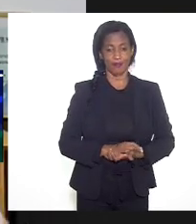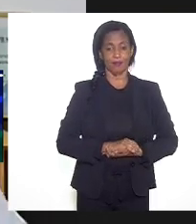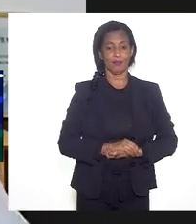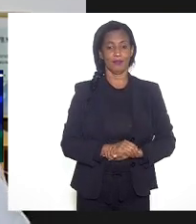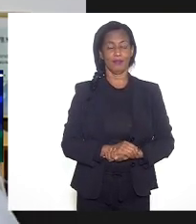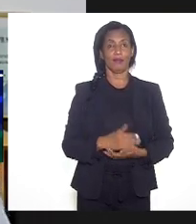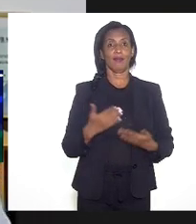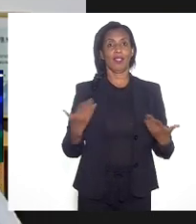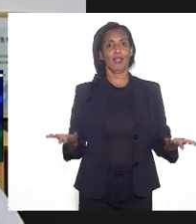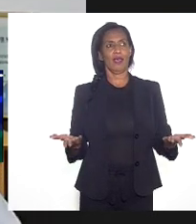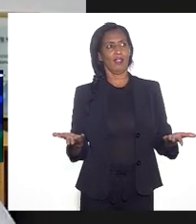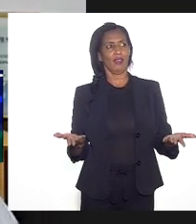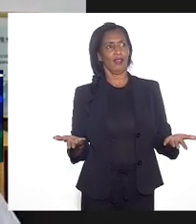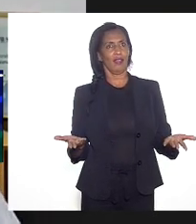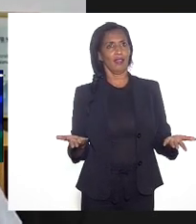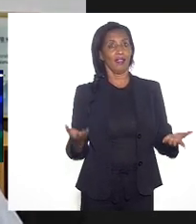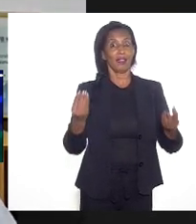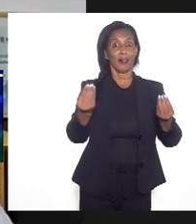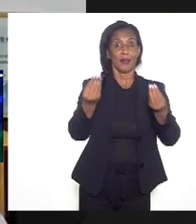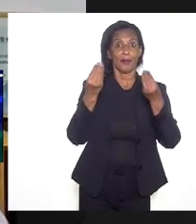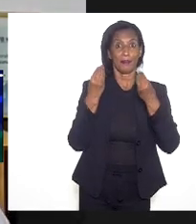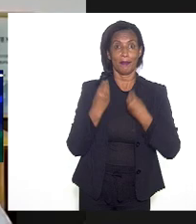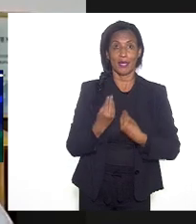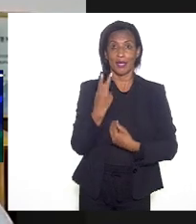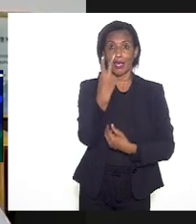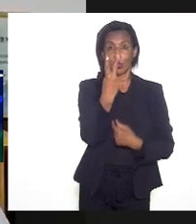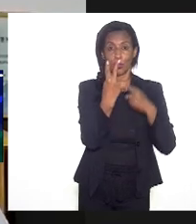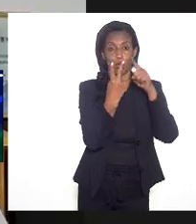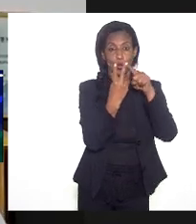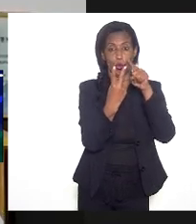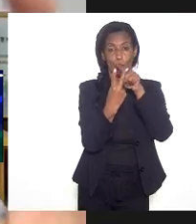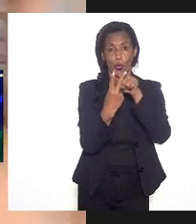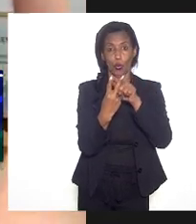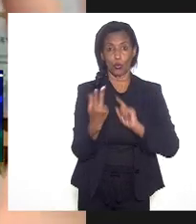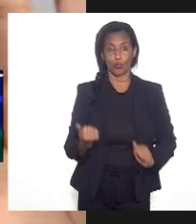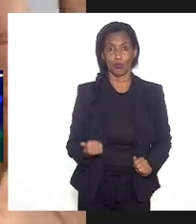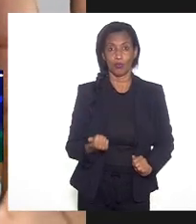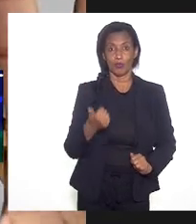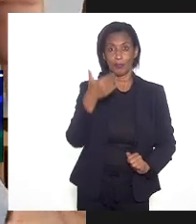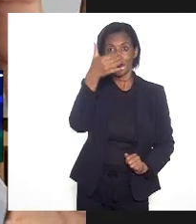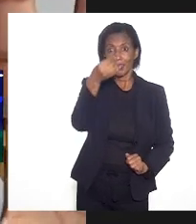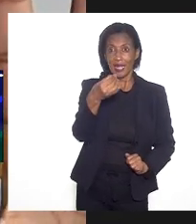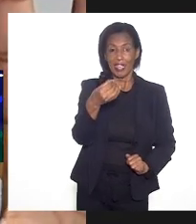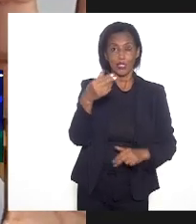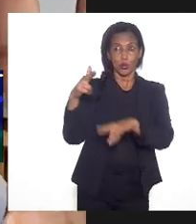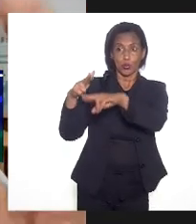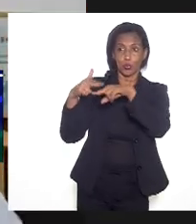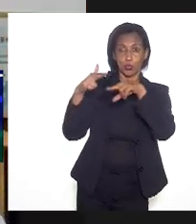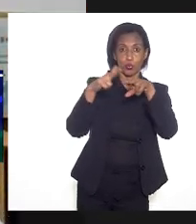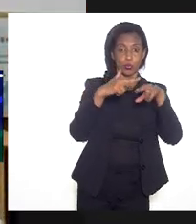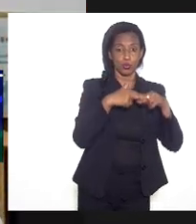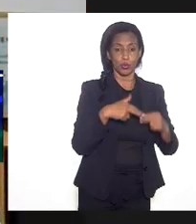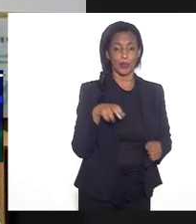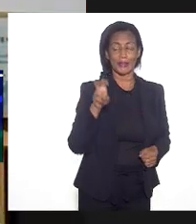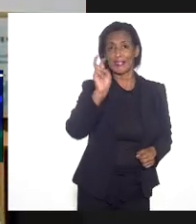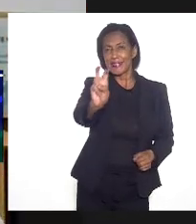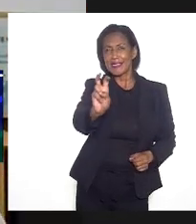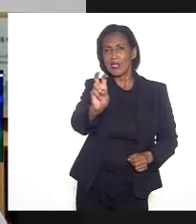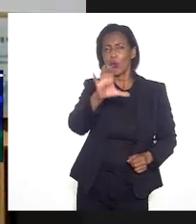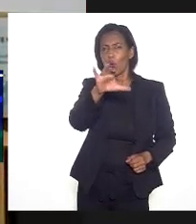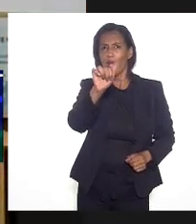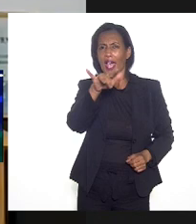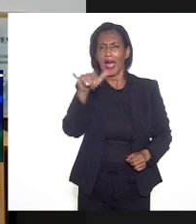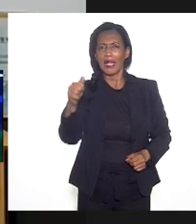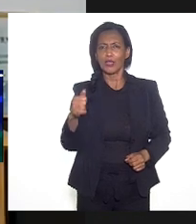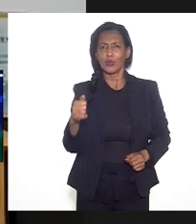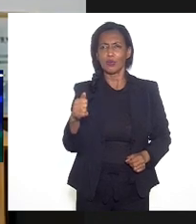A base empírica. Me traga 2 casos. Ou melhor, me tragam 10 casos. Não, 5 casos.